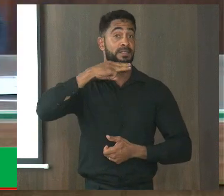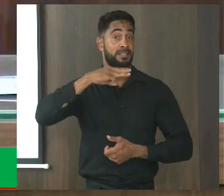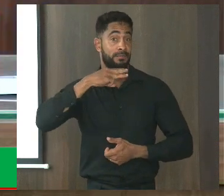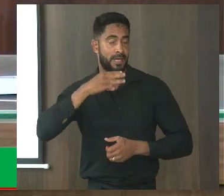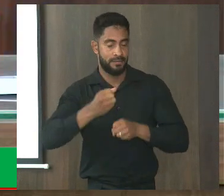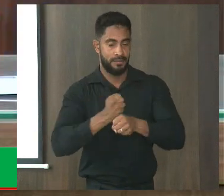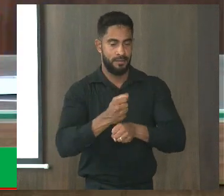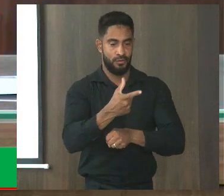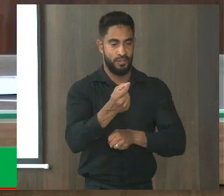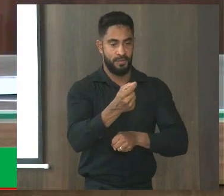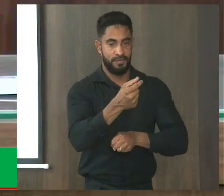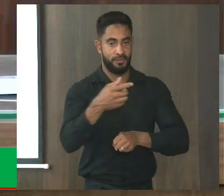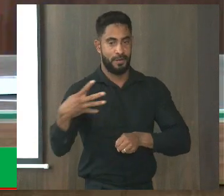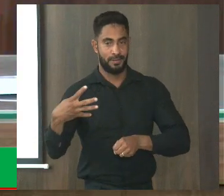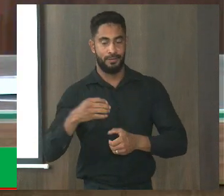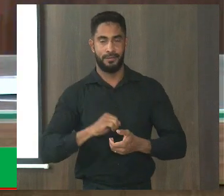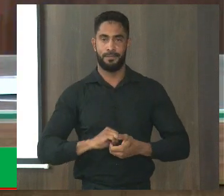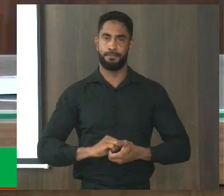11 de março de 2024.